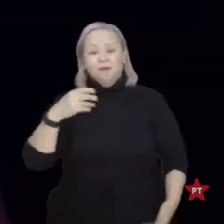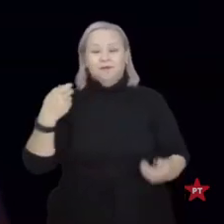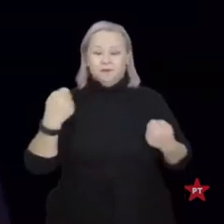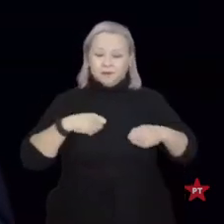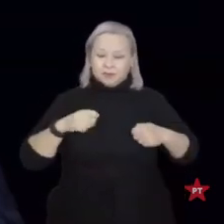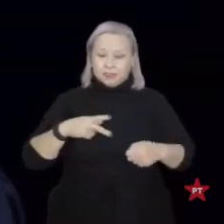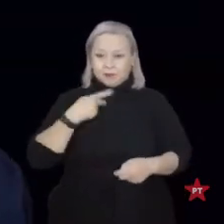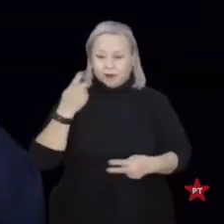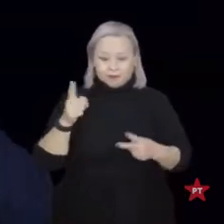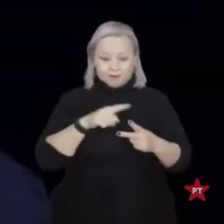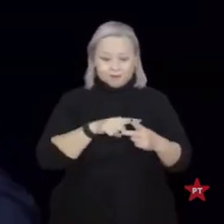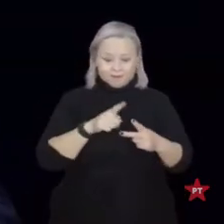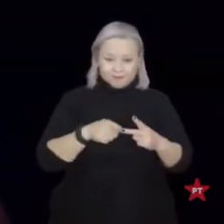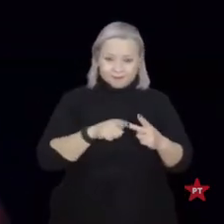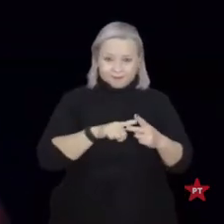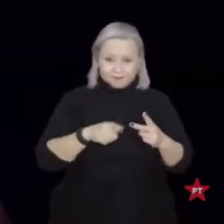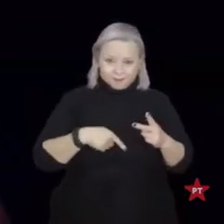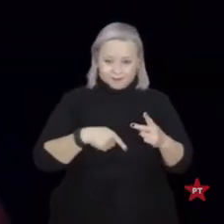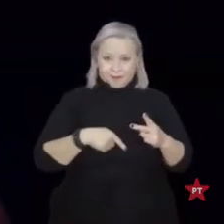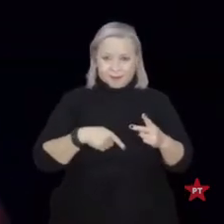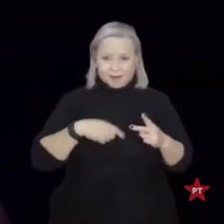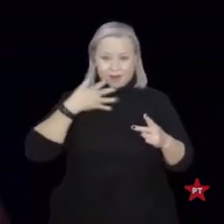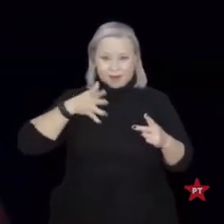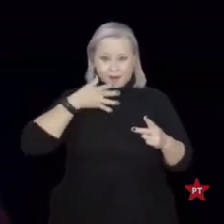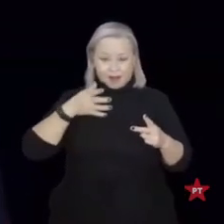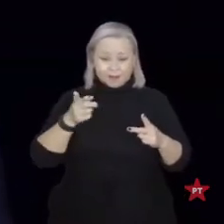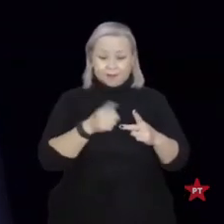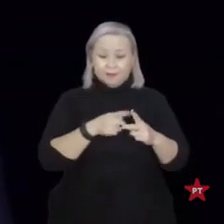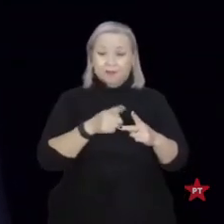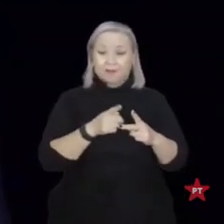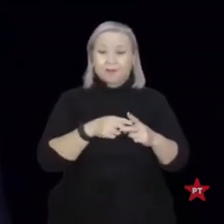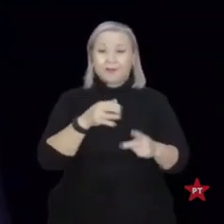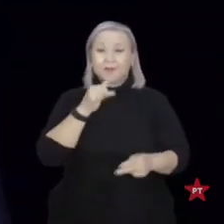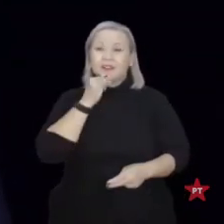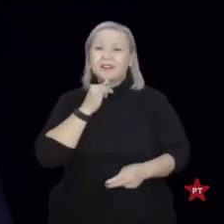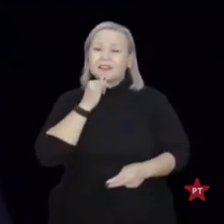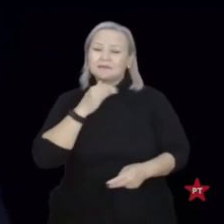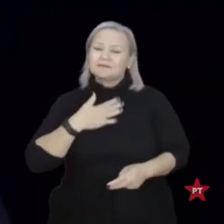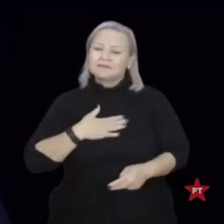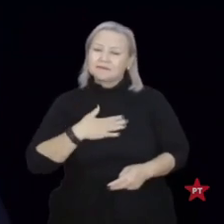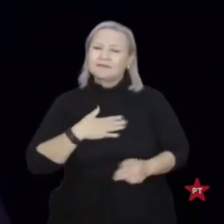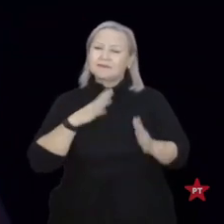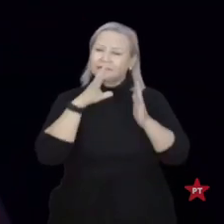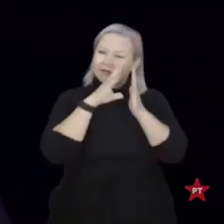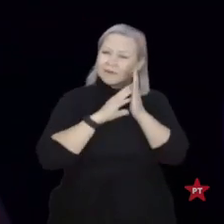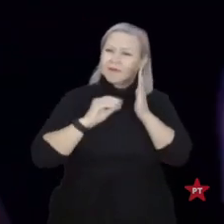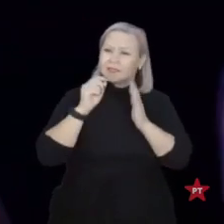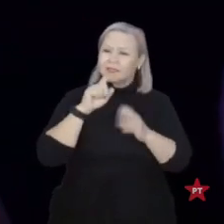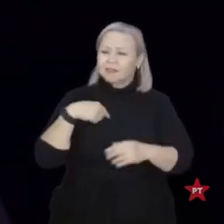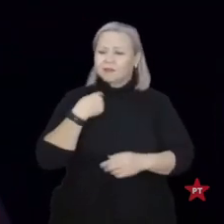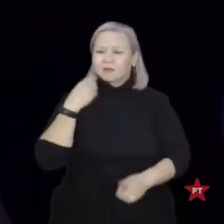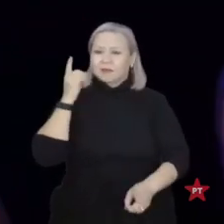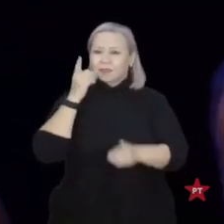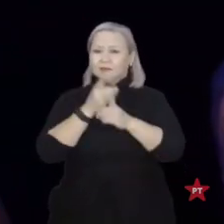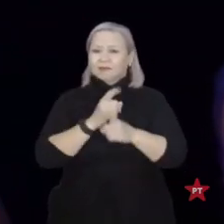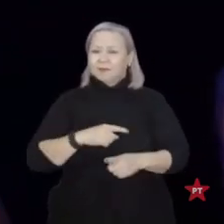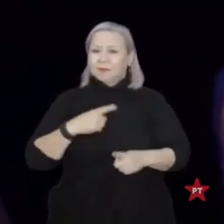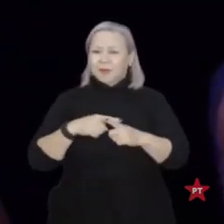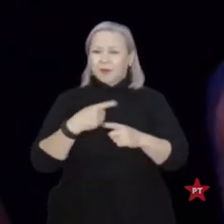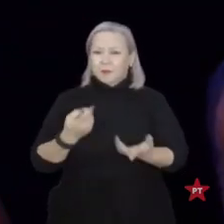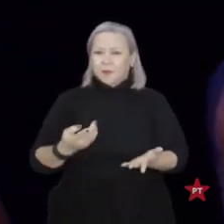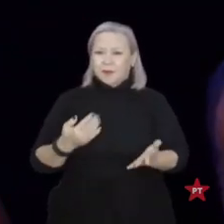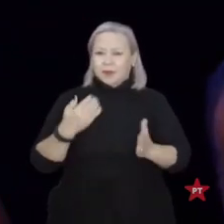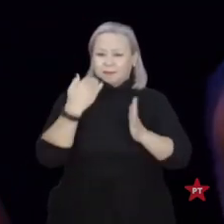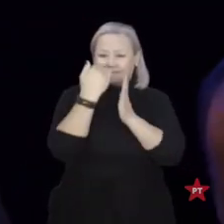é que eu acho que isso é um belo exemplo esse nosso encontro presidente Lula porque um programa de governo de